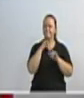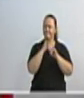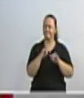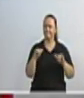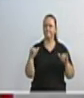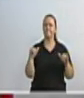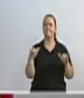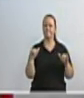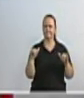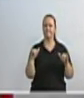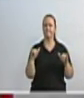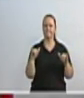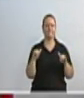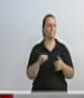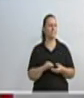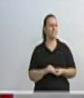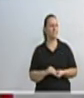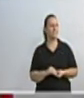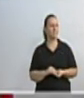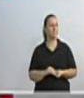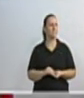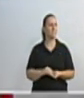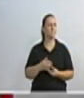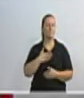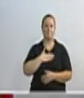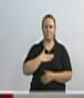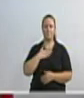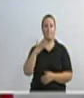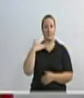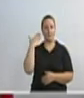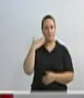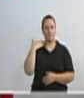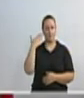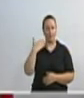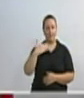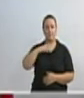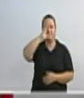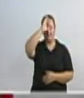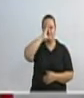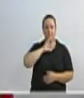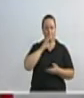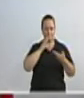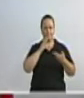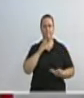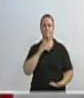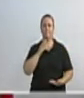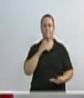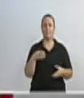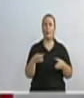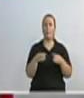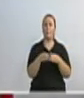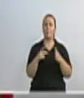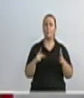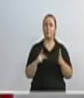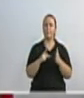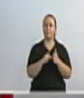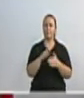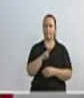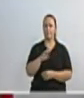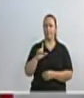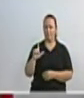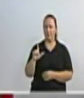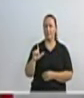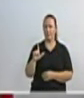que como cidadão, como advogado, como hoje membro do PROCON Blumenau,